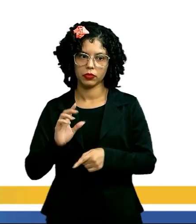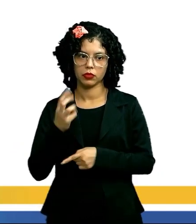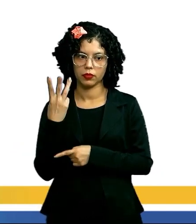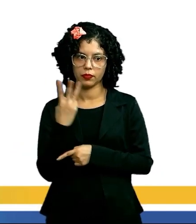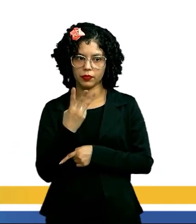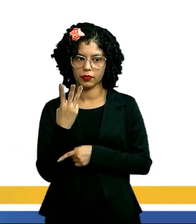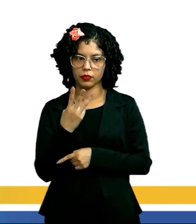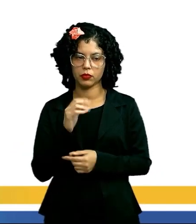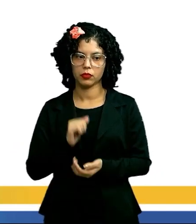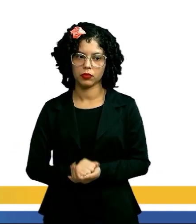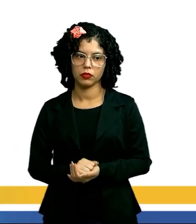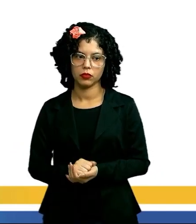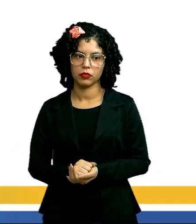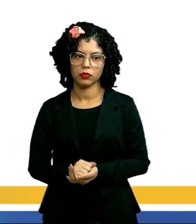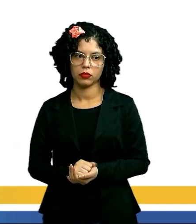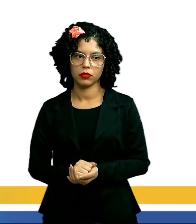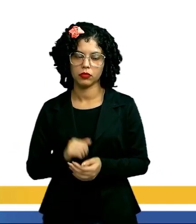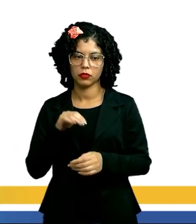3 funções